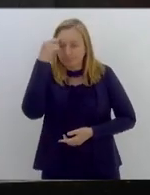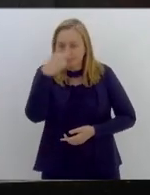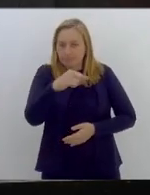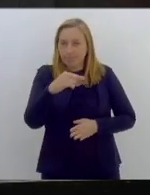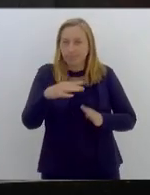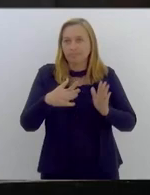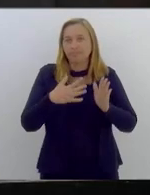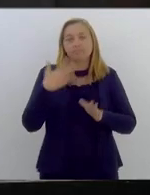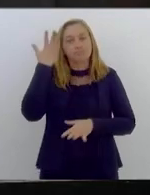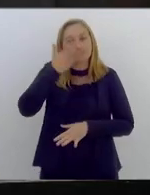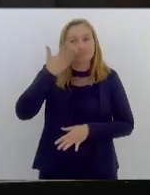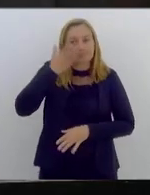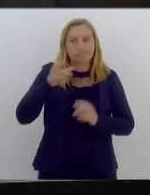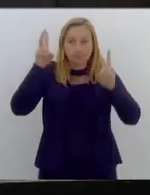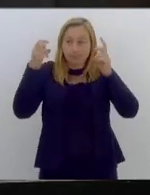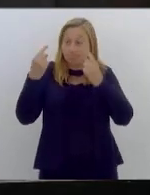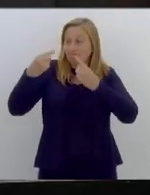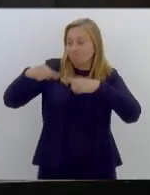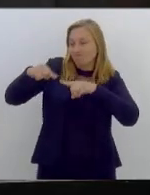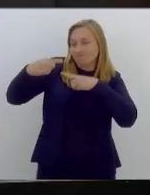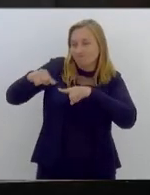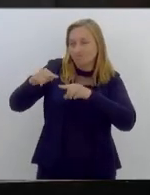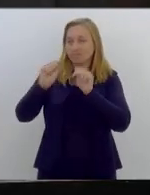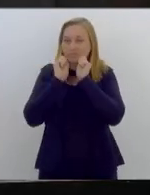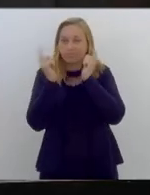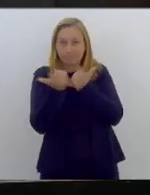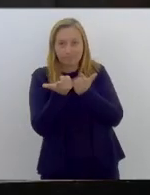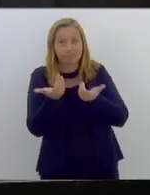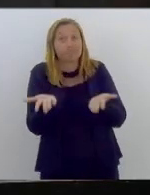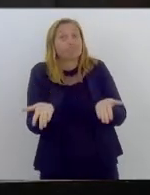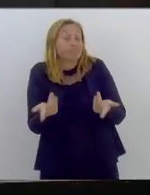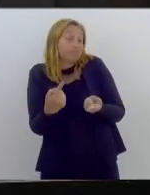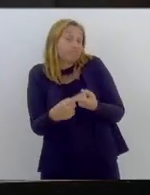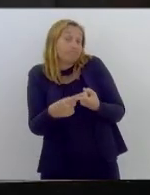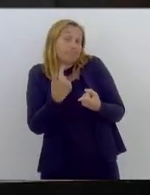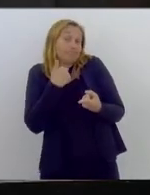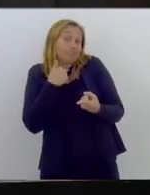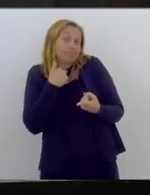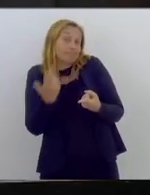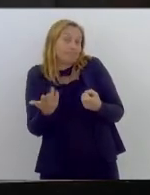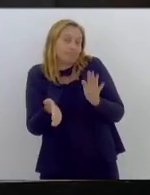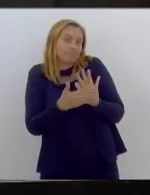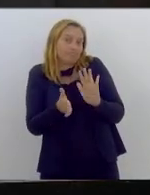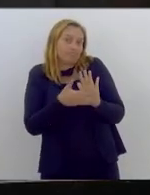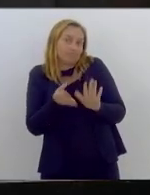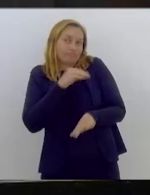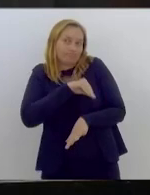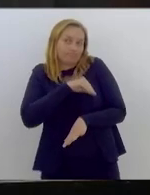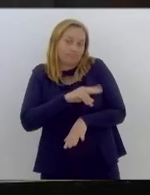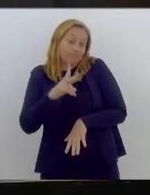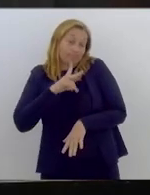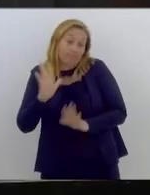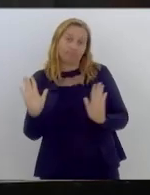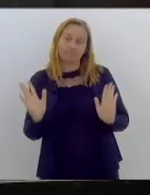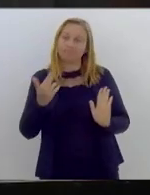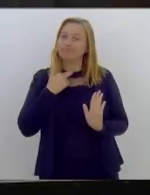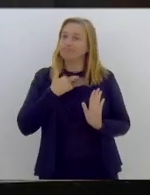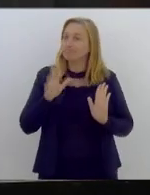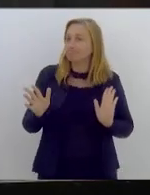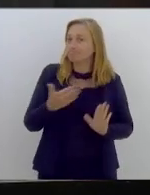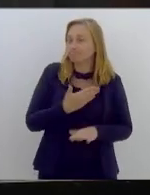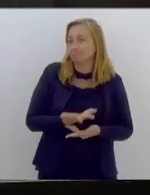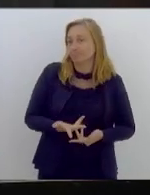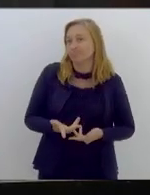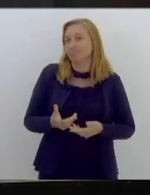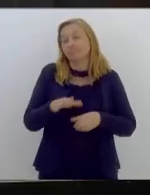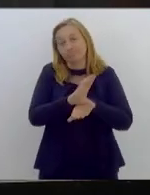mensagem sobre esse tema, ele provoca a Assembleia, porque ele não pode propor aumentar o seu próprio salário. A Constituição